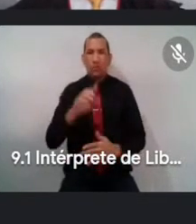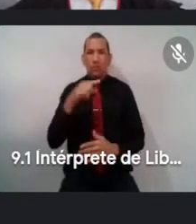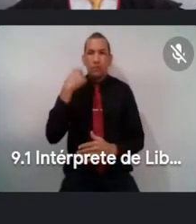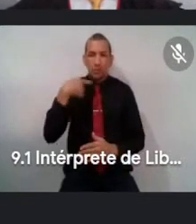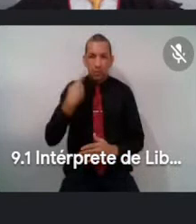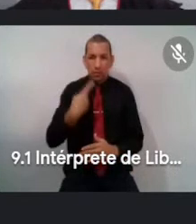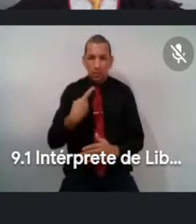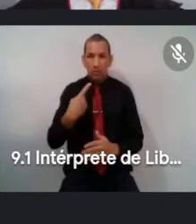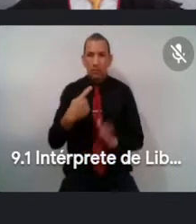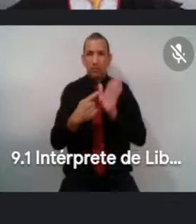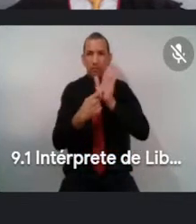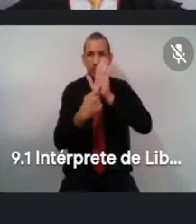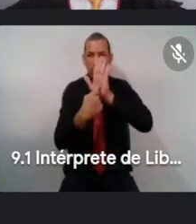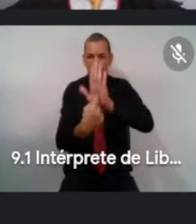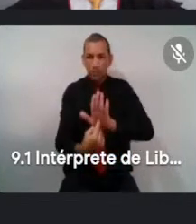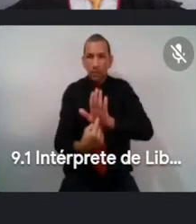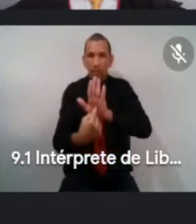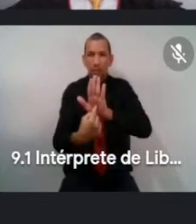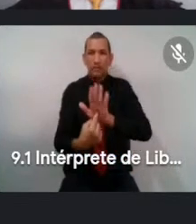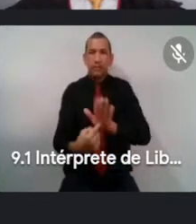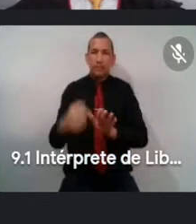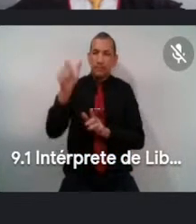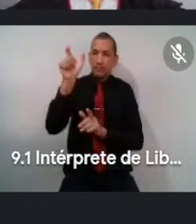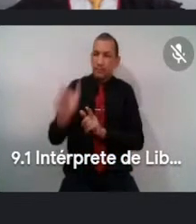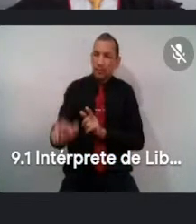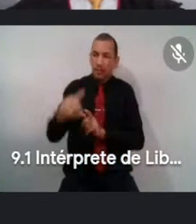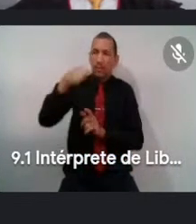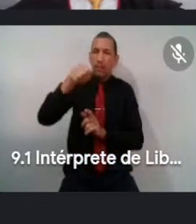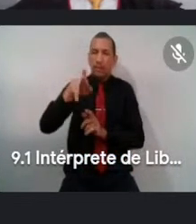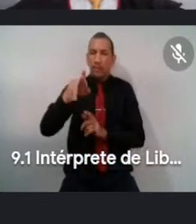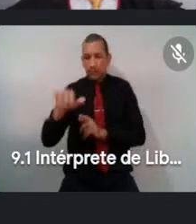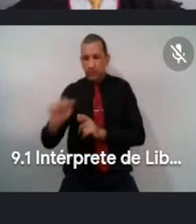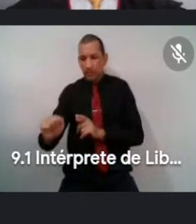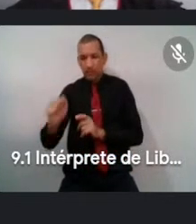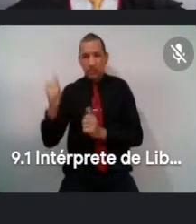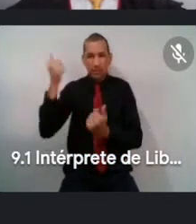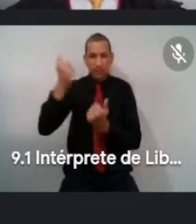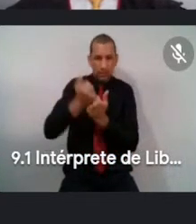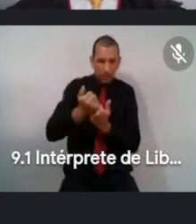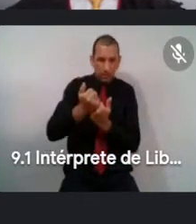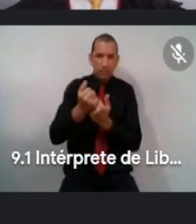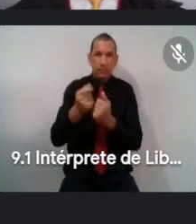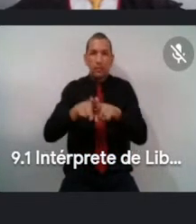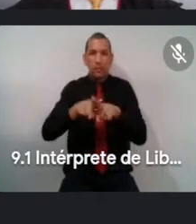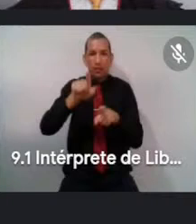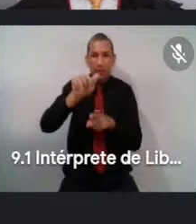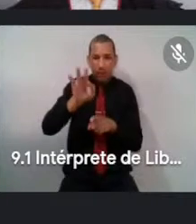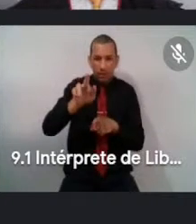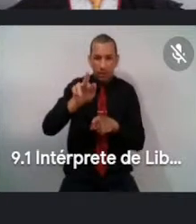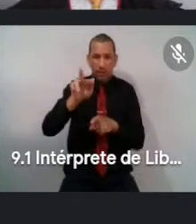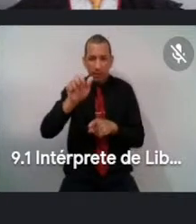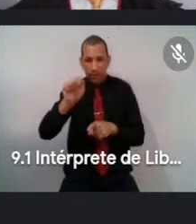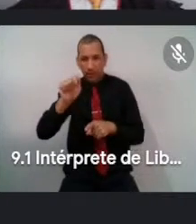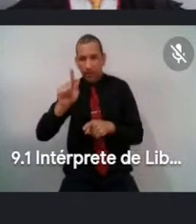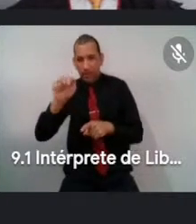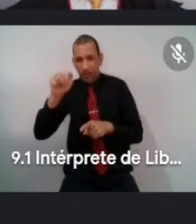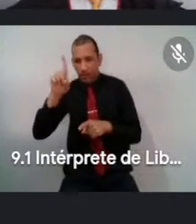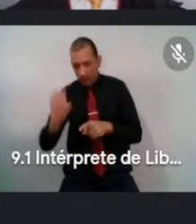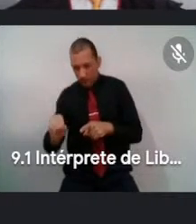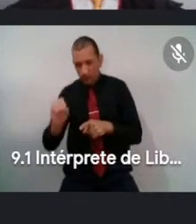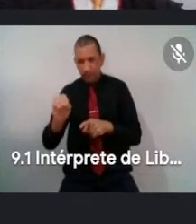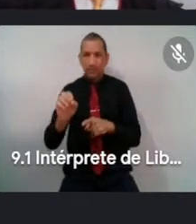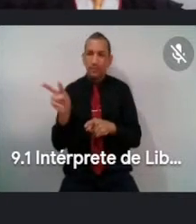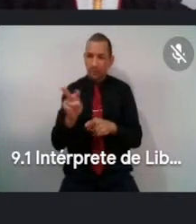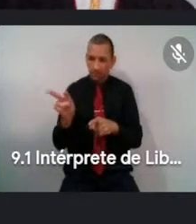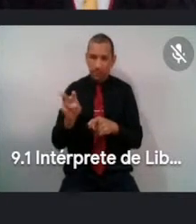certa representando amar senhora Maria de Jesus e o senhor vá Guido é isso isso mesmo é corpos é